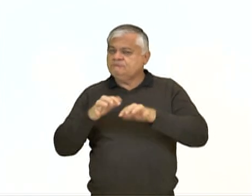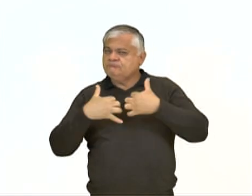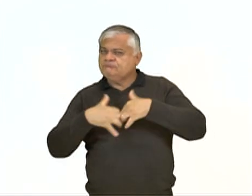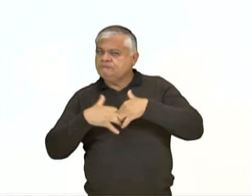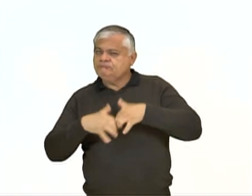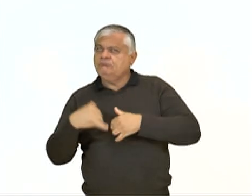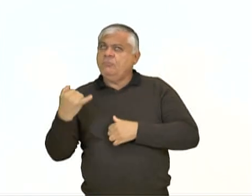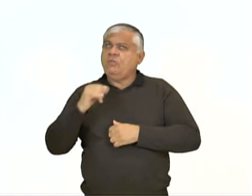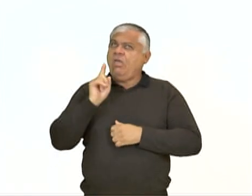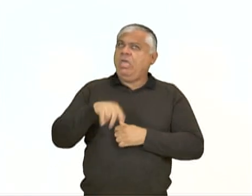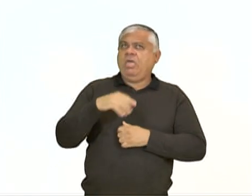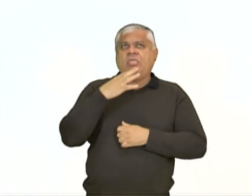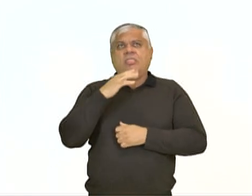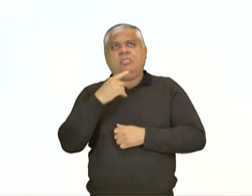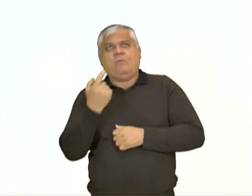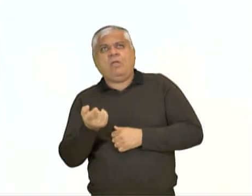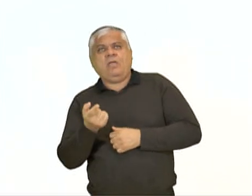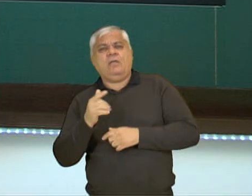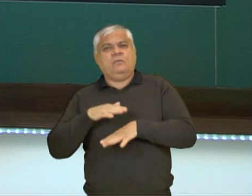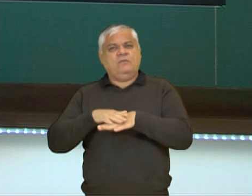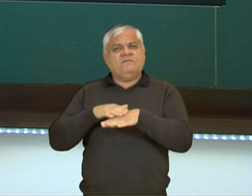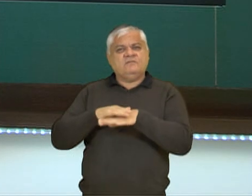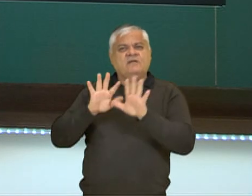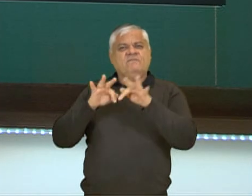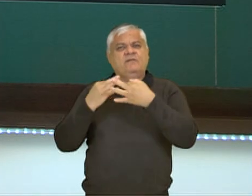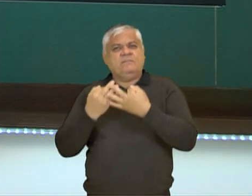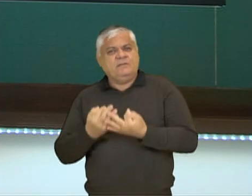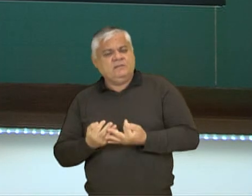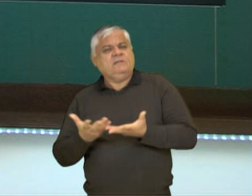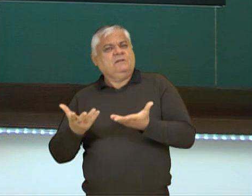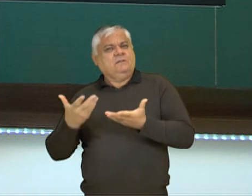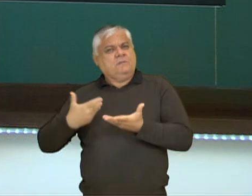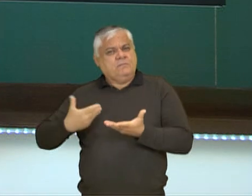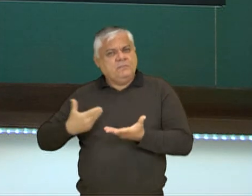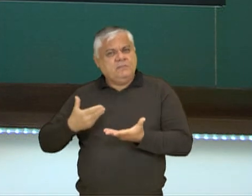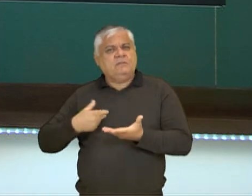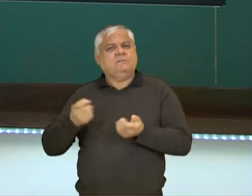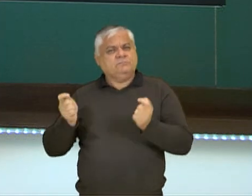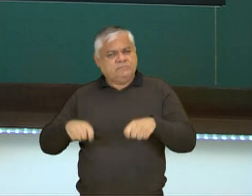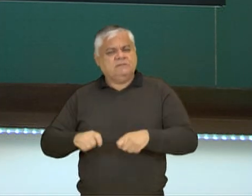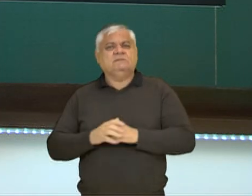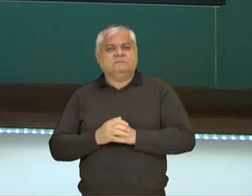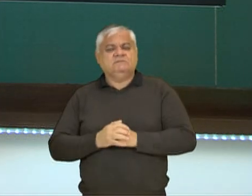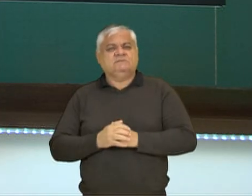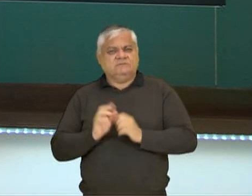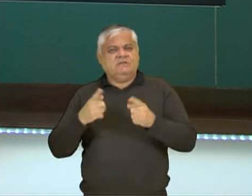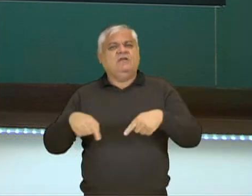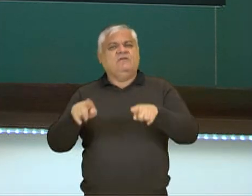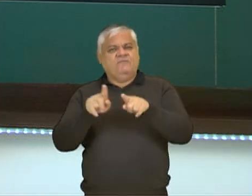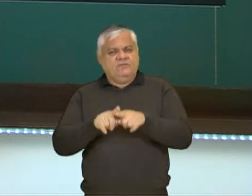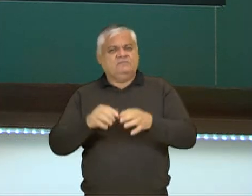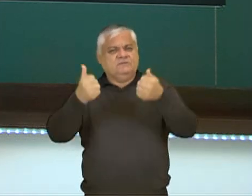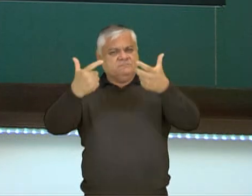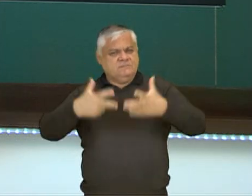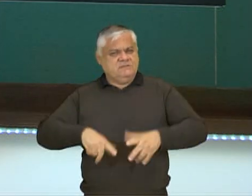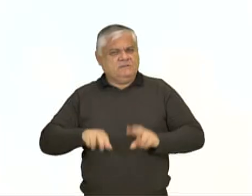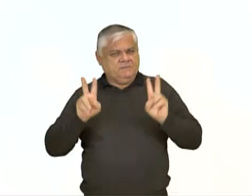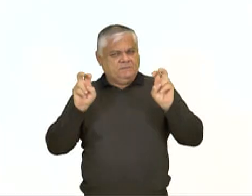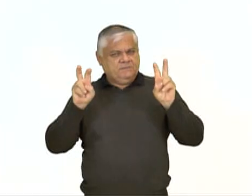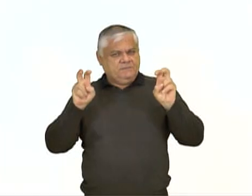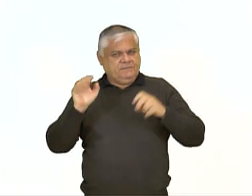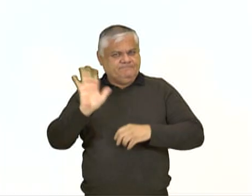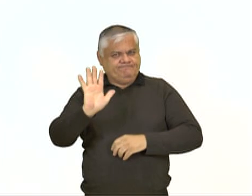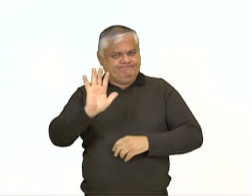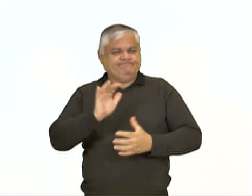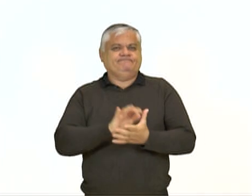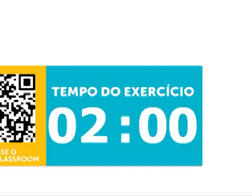você pensar, se quiser conversar com a família a respeito, com os colegas. E a gente já volta para falar melhor sobre ele. Até